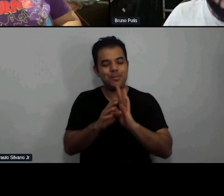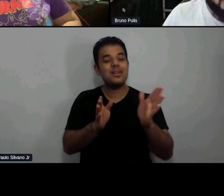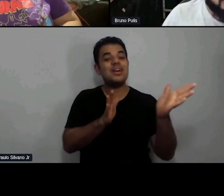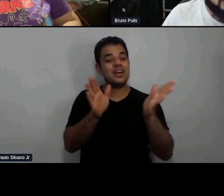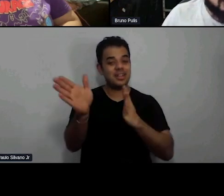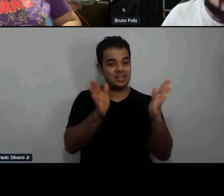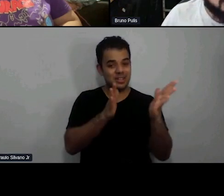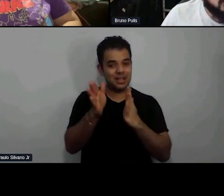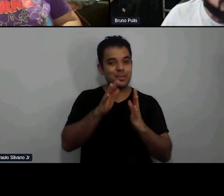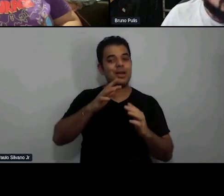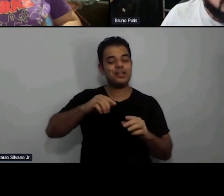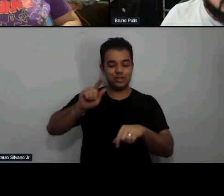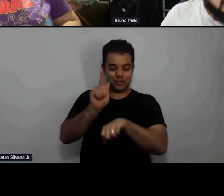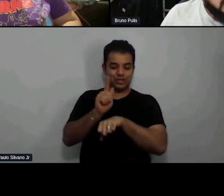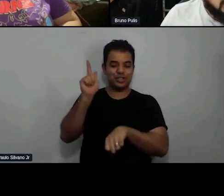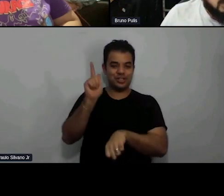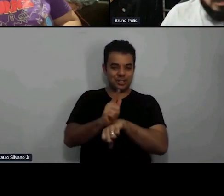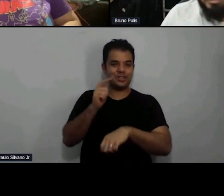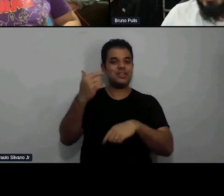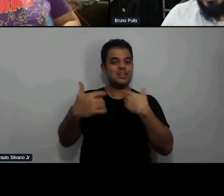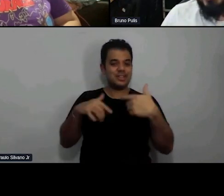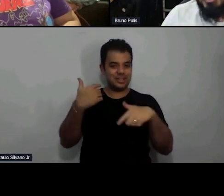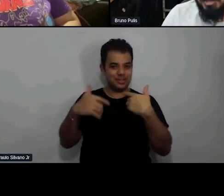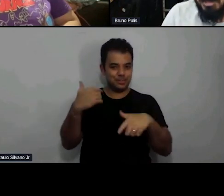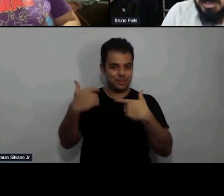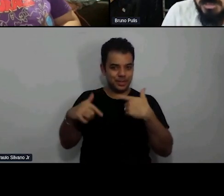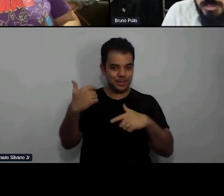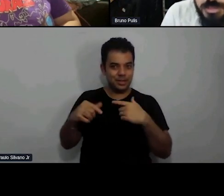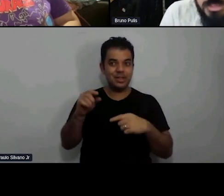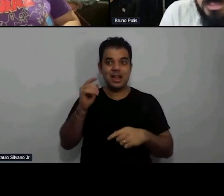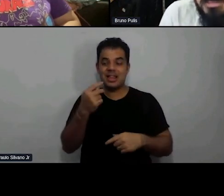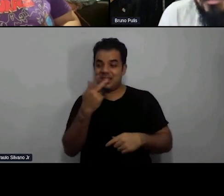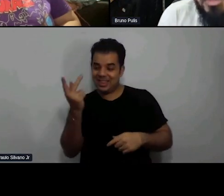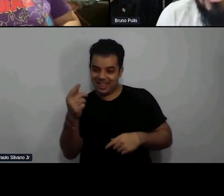acessibilidade na área da gestão. E meus